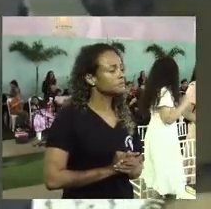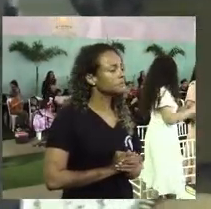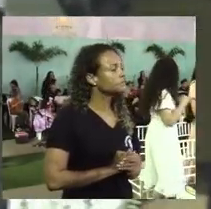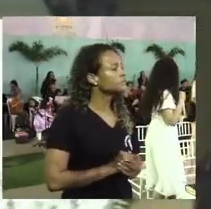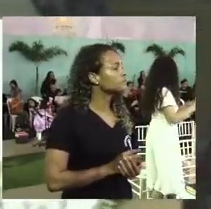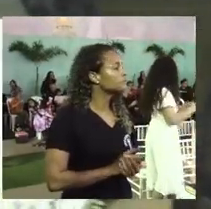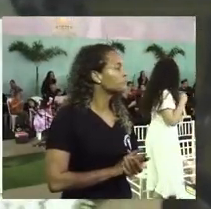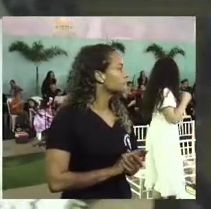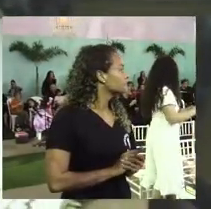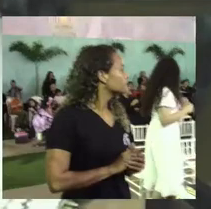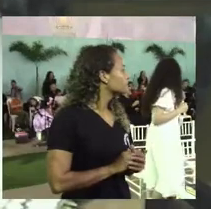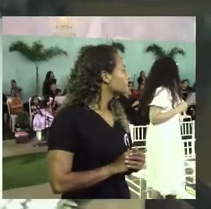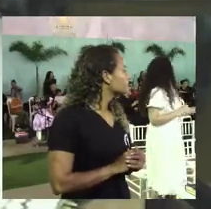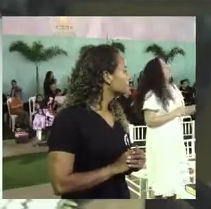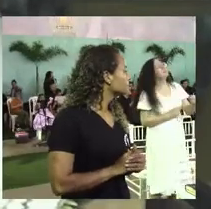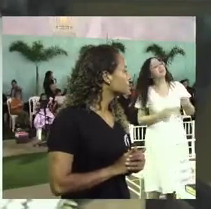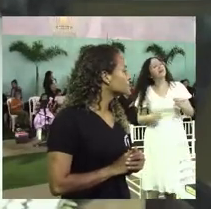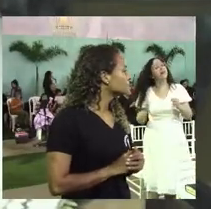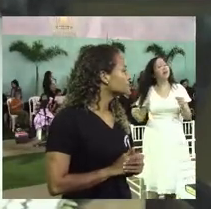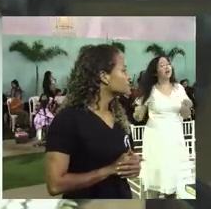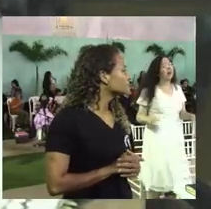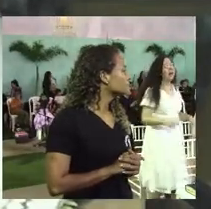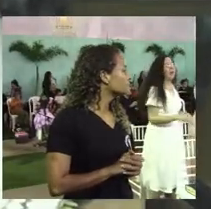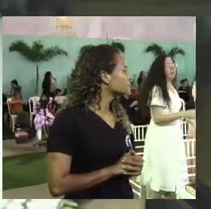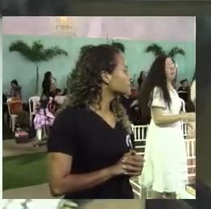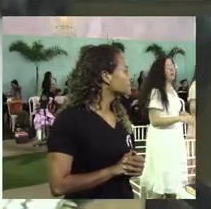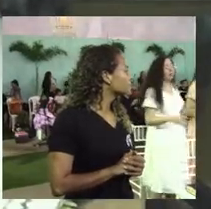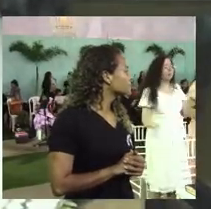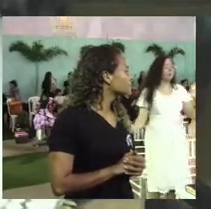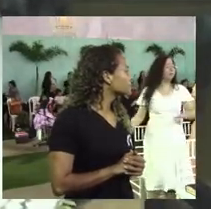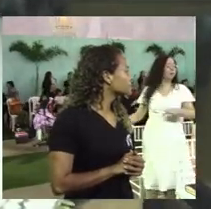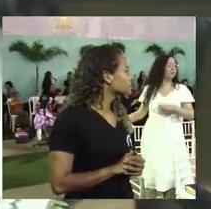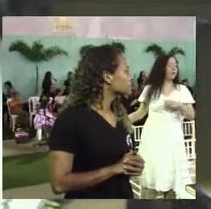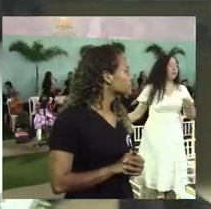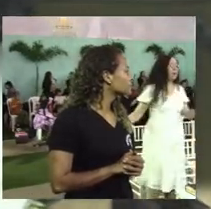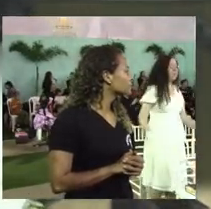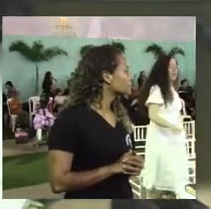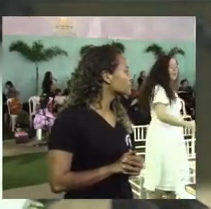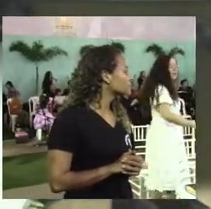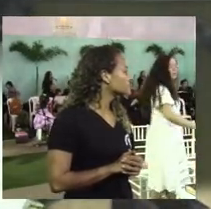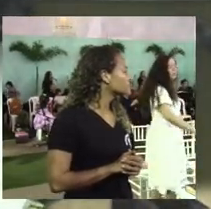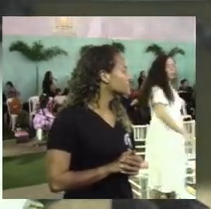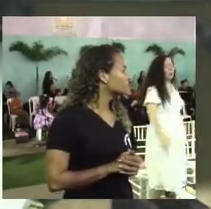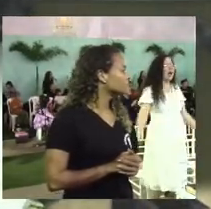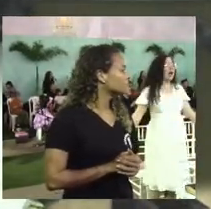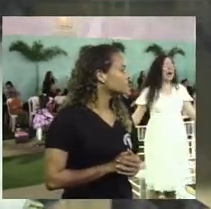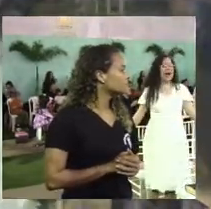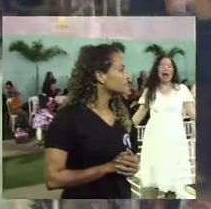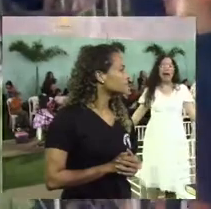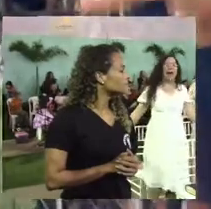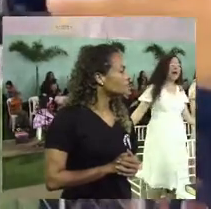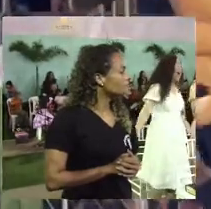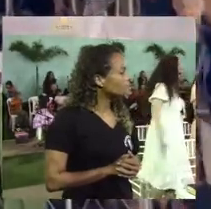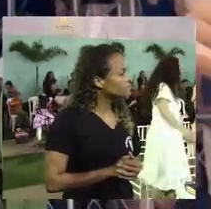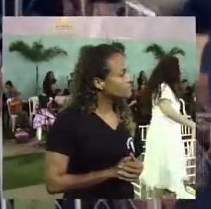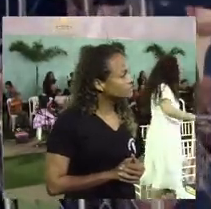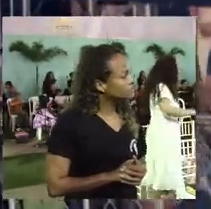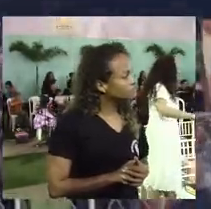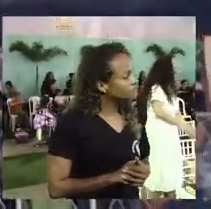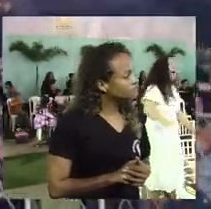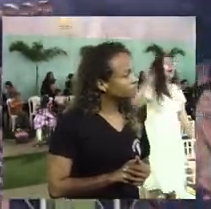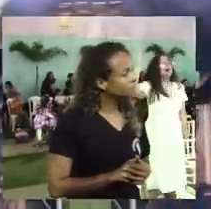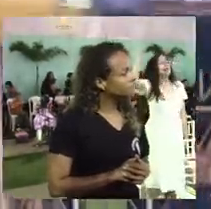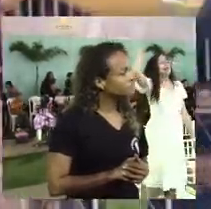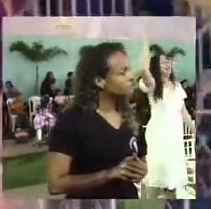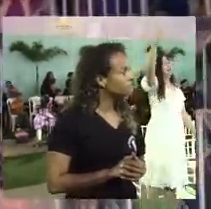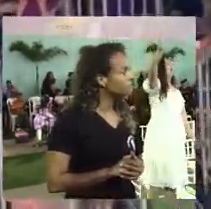lá pode sair por favor com a permissão da irmã Daniele mas não pode sair para